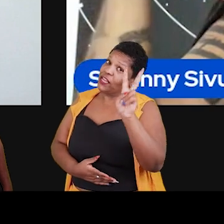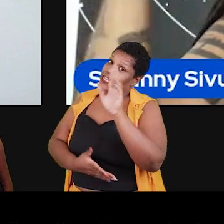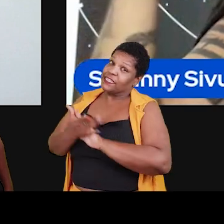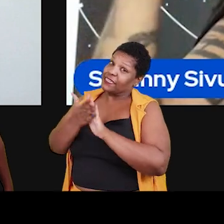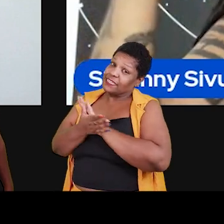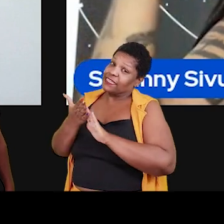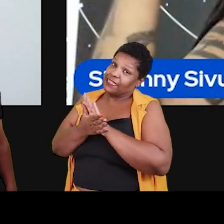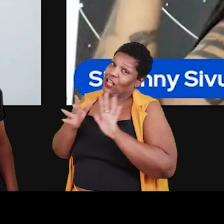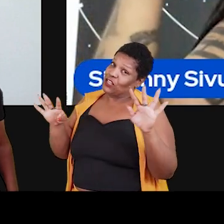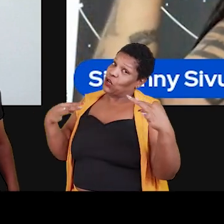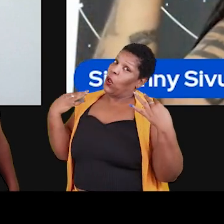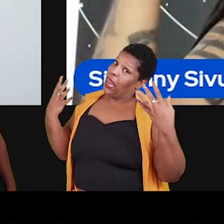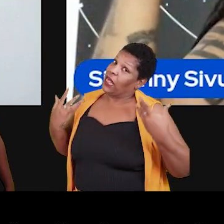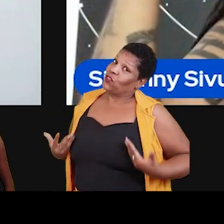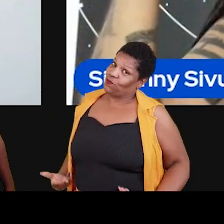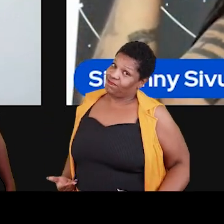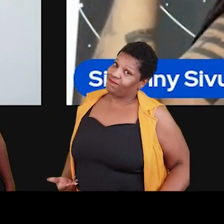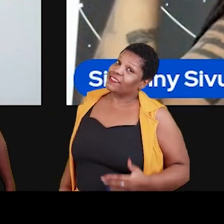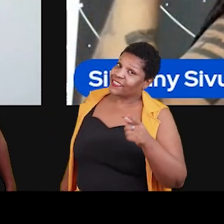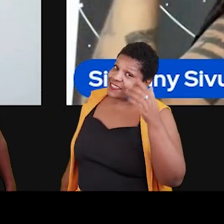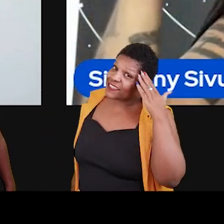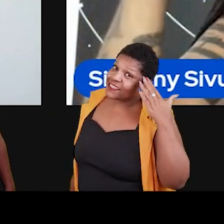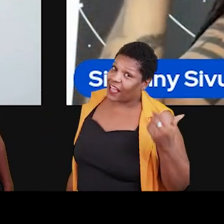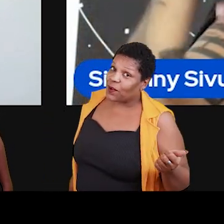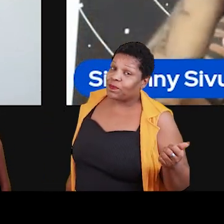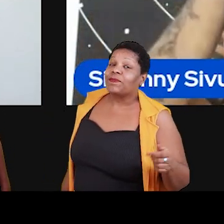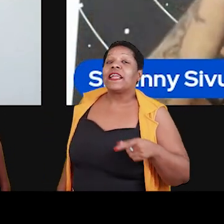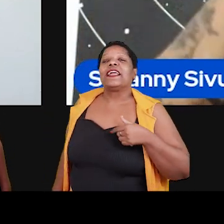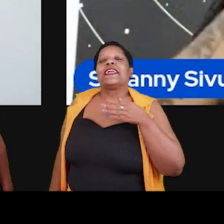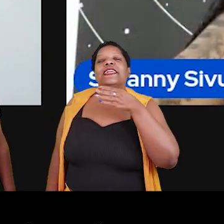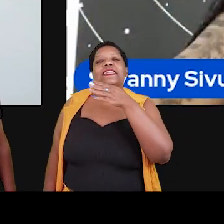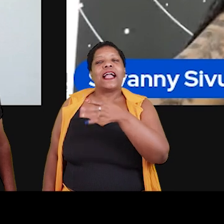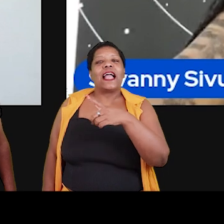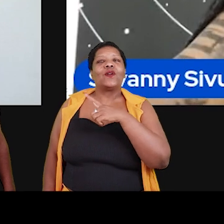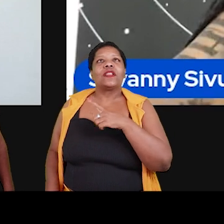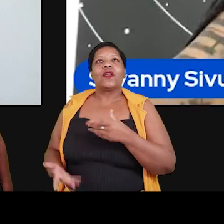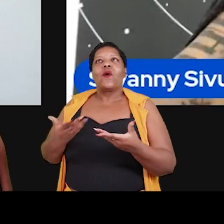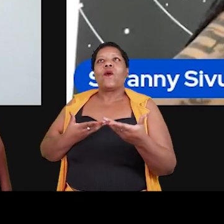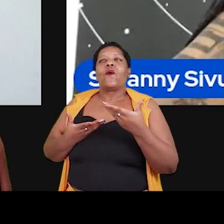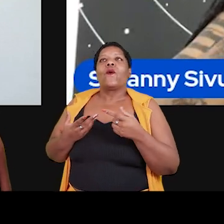que não são olhados, sabe? E lá eu tenho